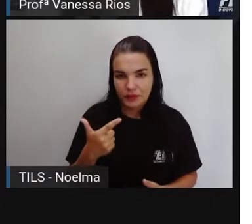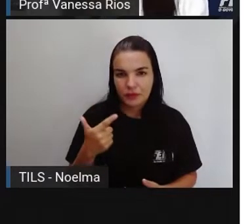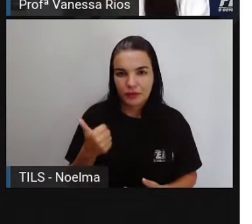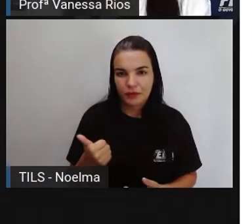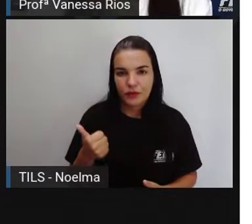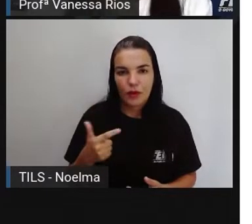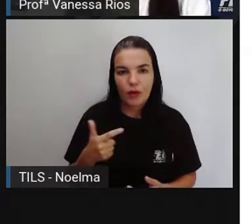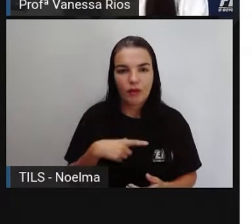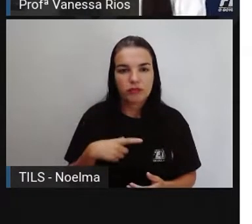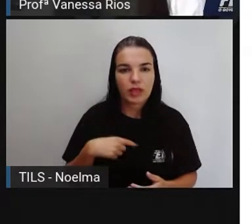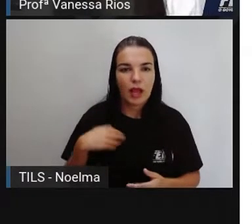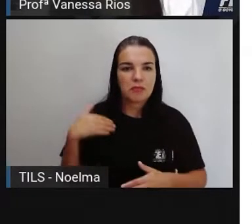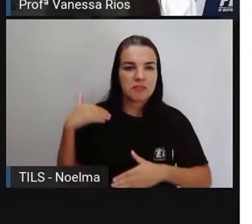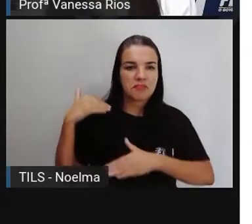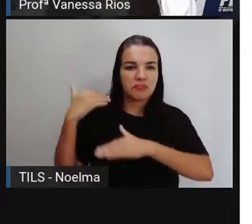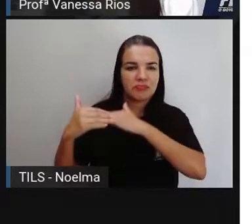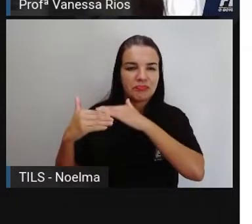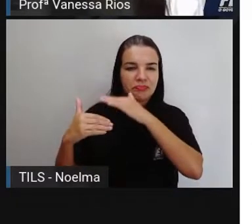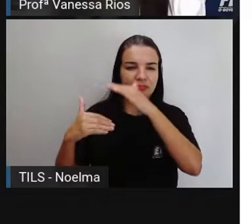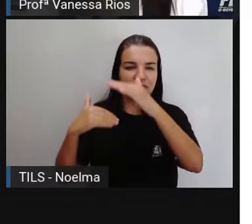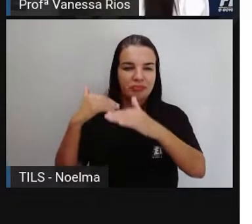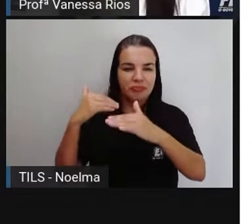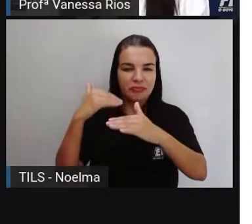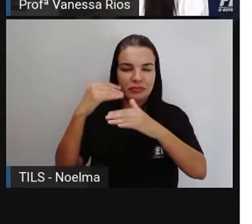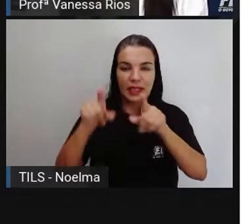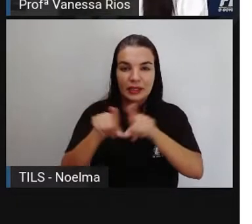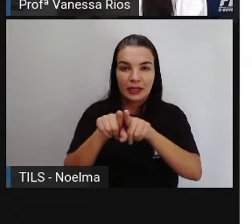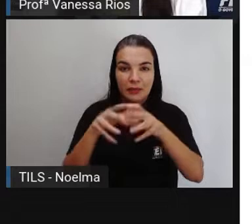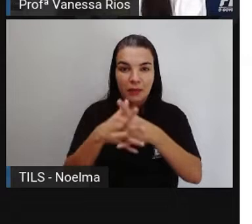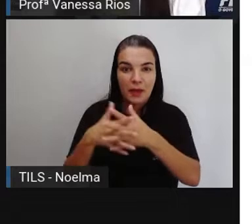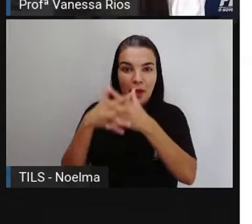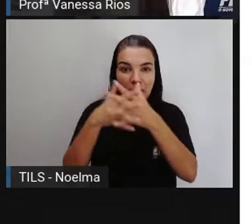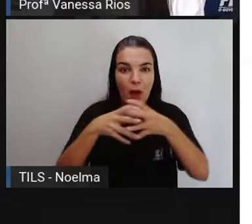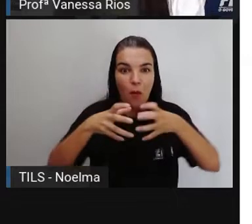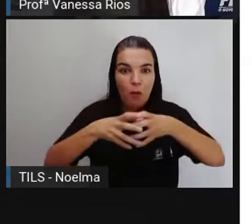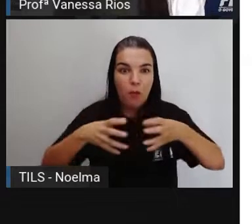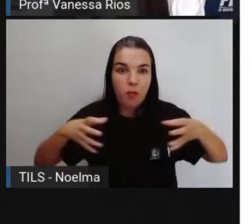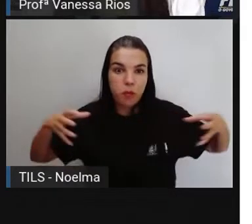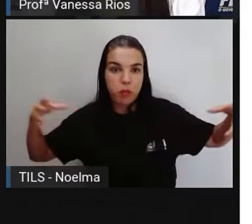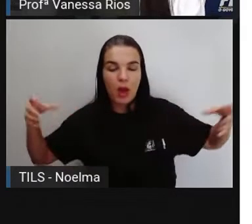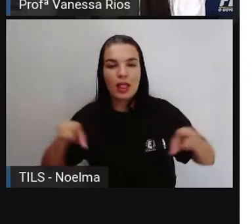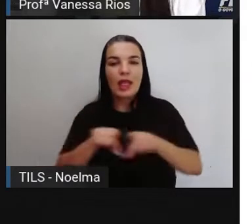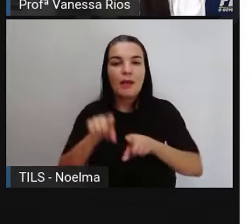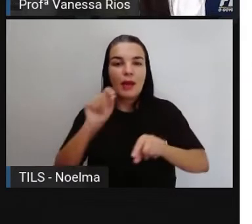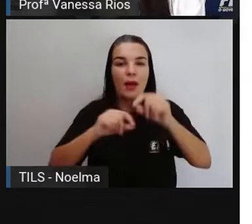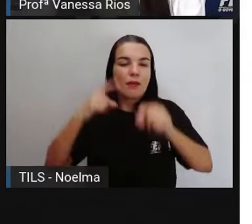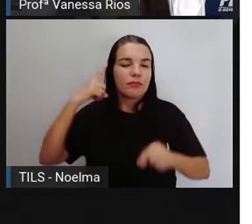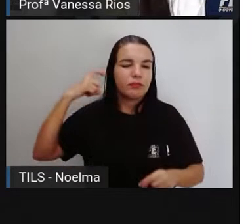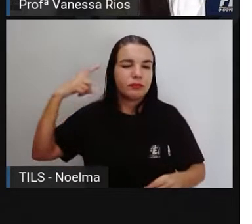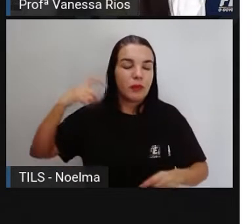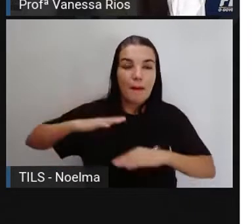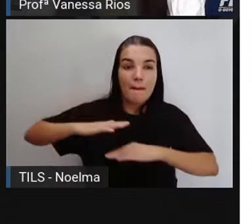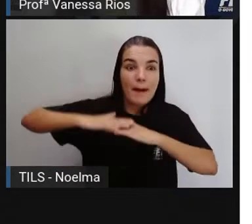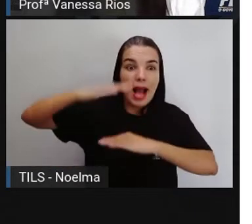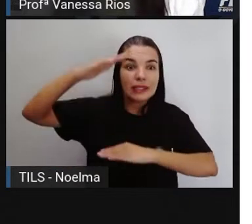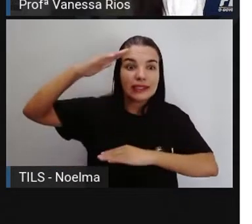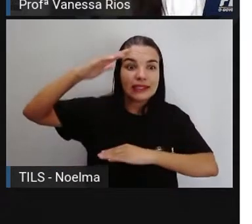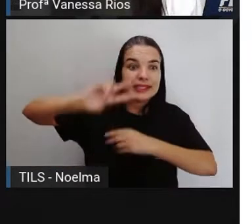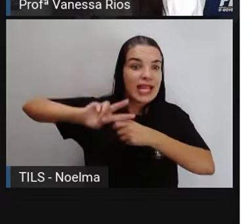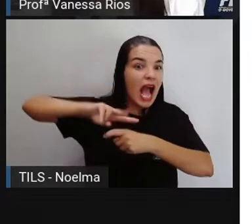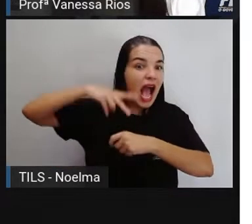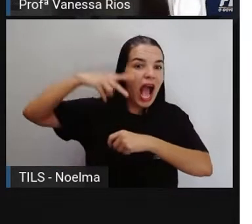elétrico evoluiu, aumentou de tamanho, aumentou de potência. Hoje se tem aí,